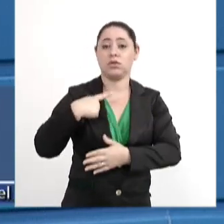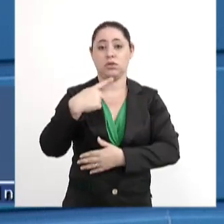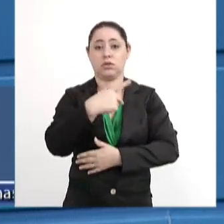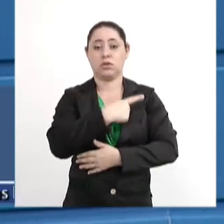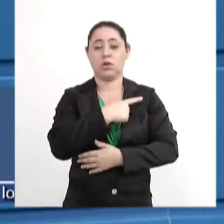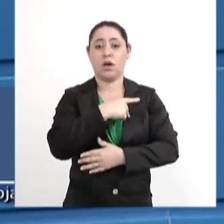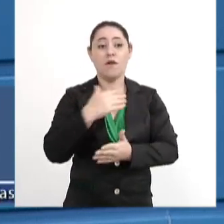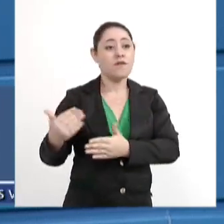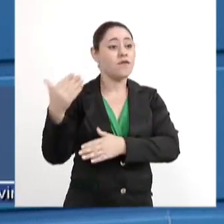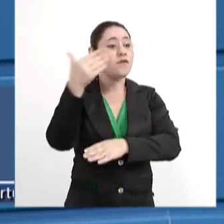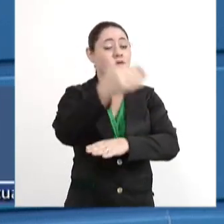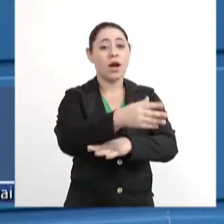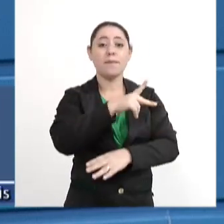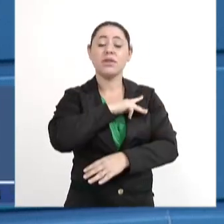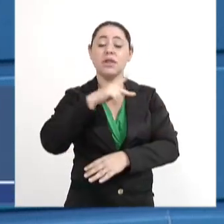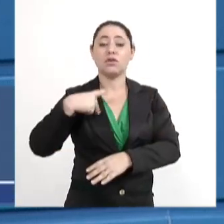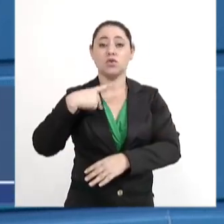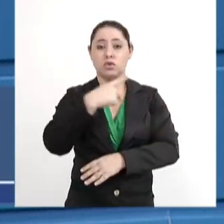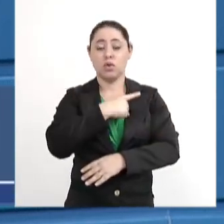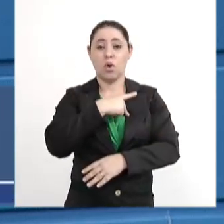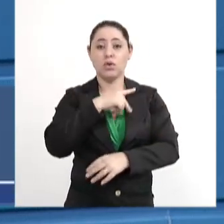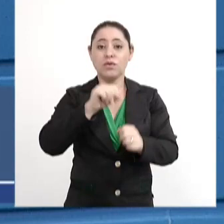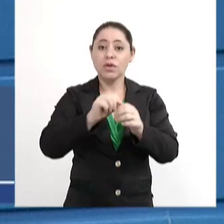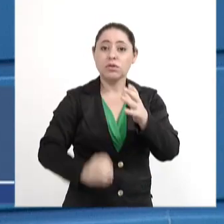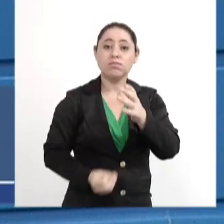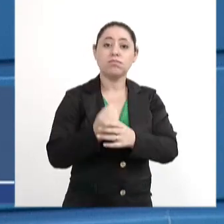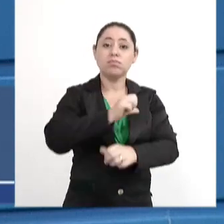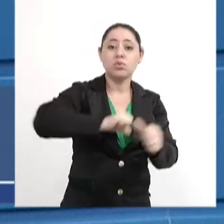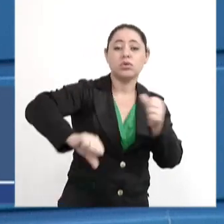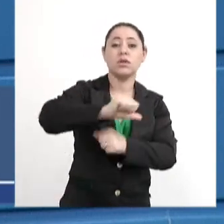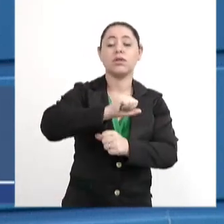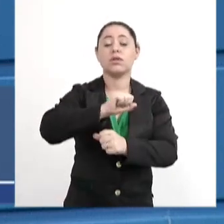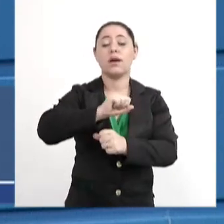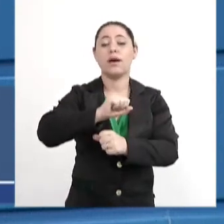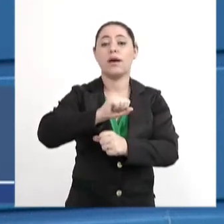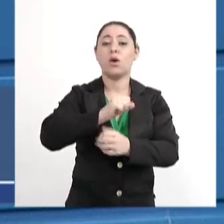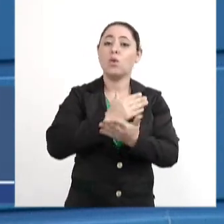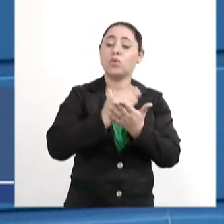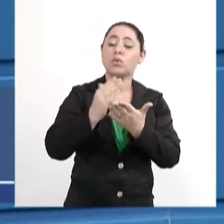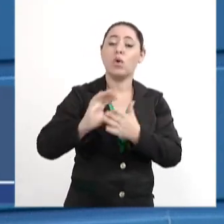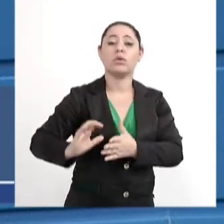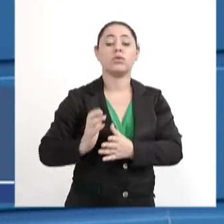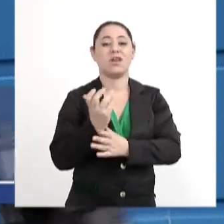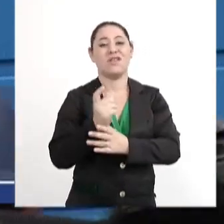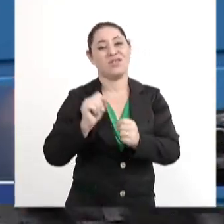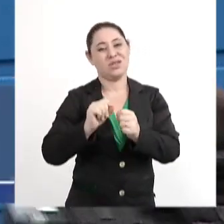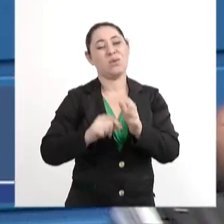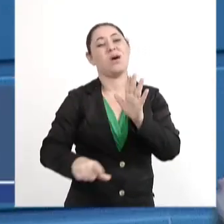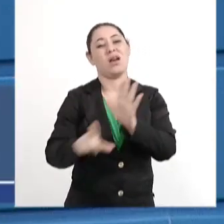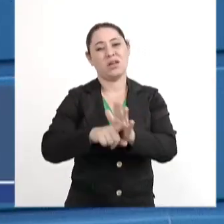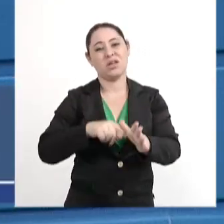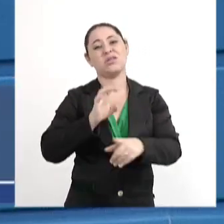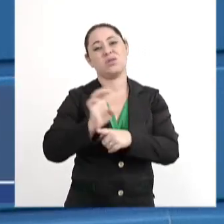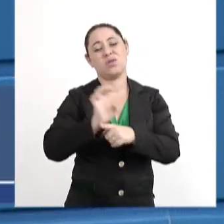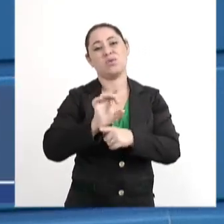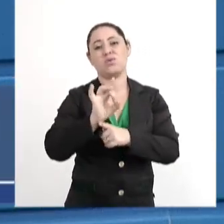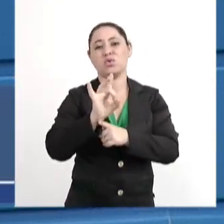gente vá ao Ministério da Saúde e provoque essa mudança para ela valer para o Mato Grosso do Sul. Mas a gente fazer uma lei estadual que